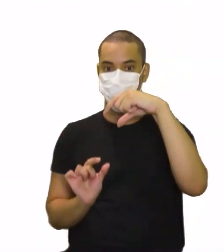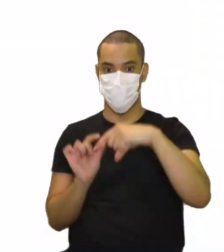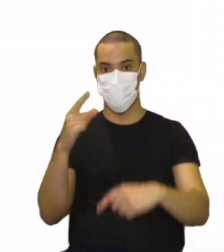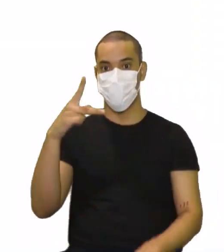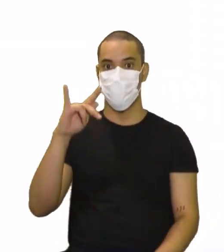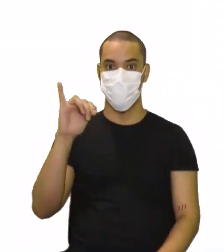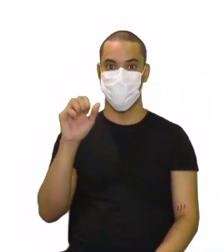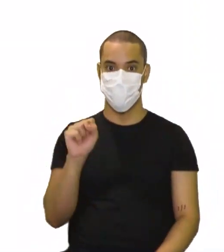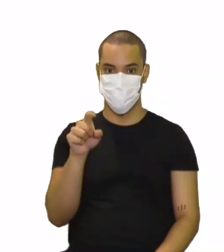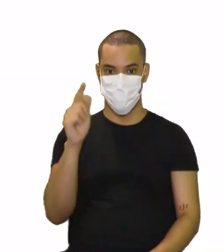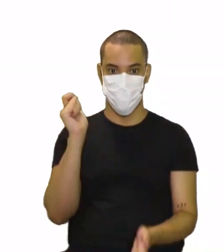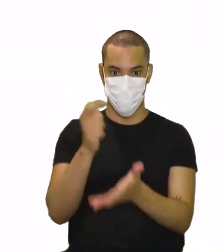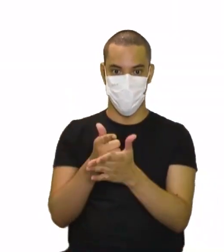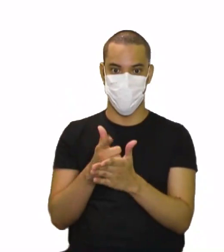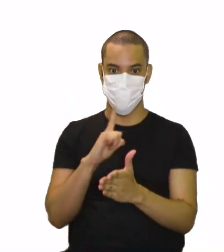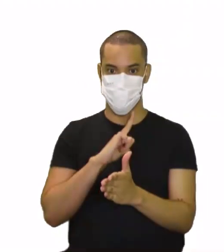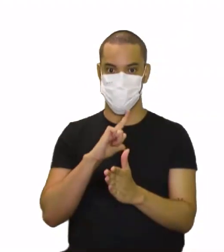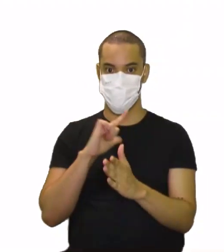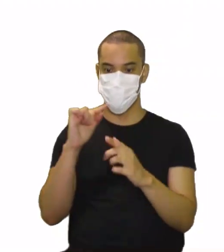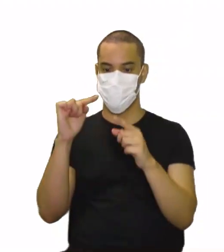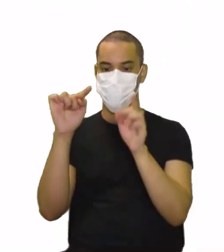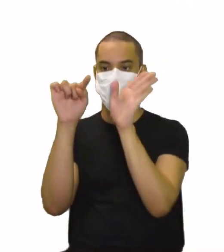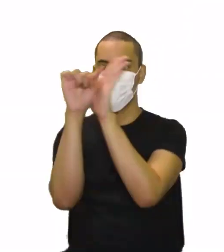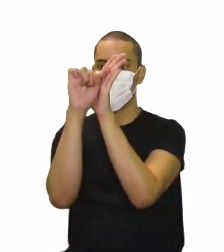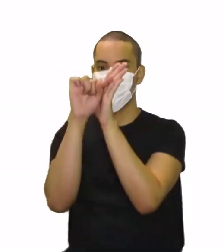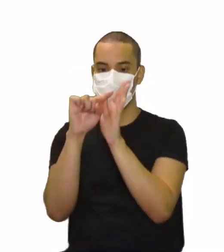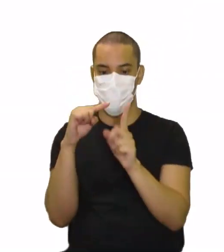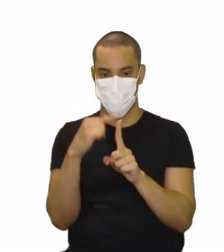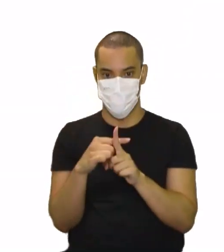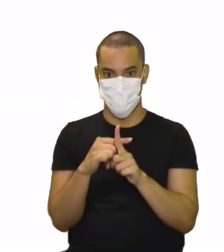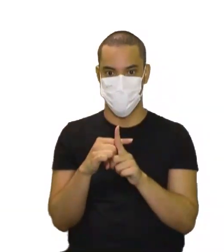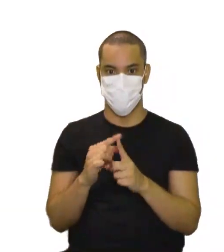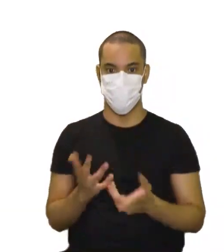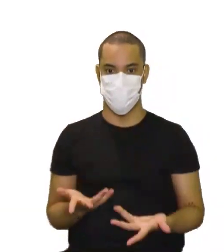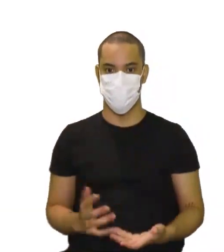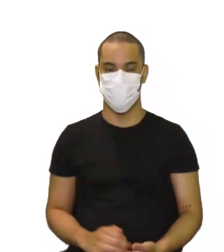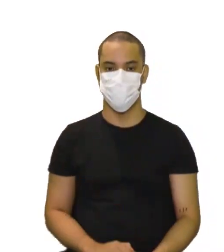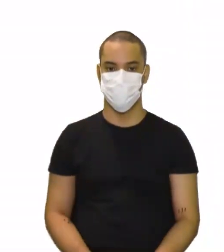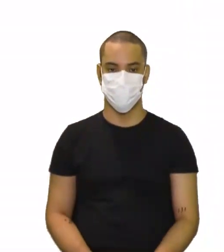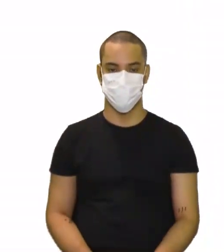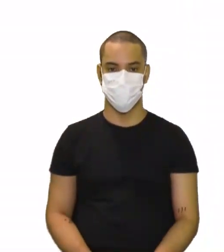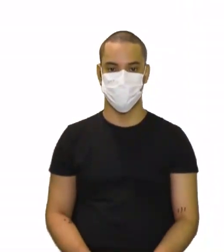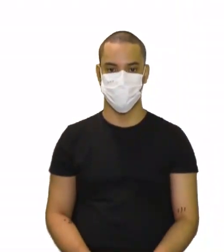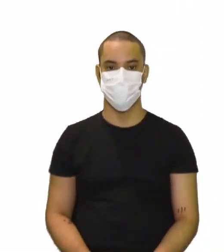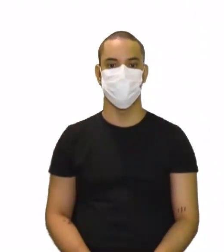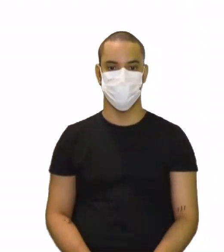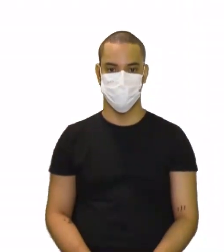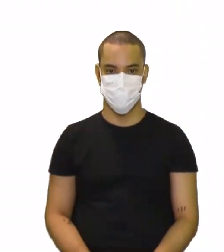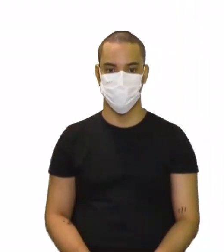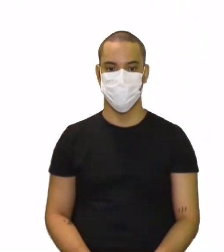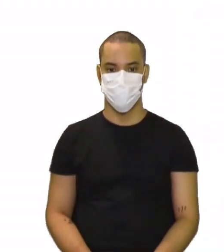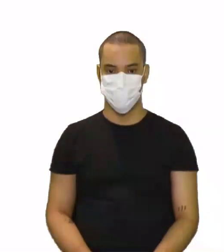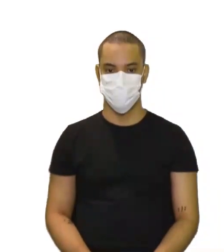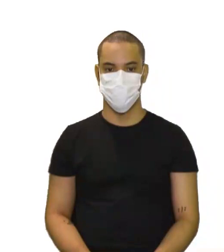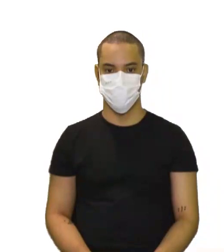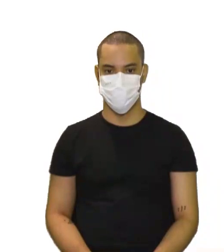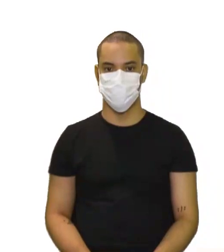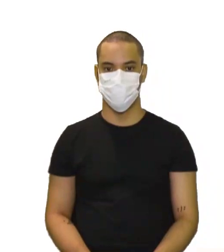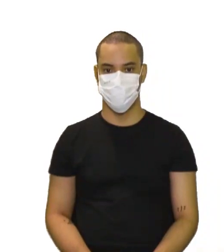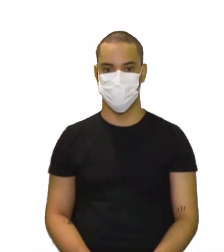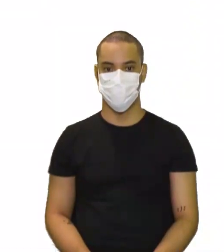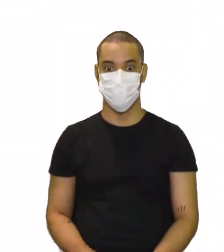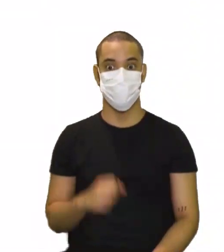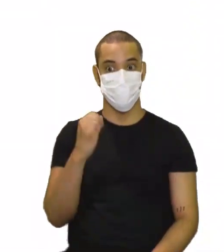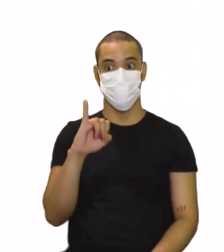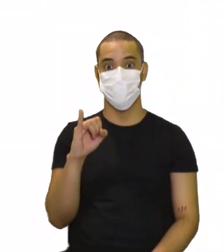das pilhas, né? Que você vai olhar para colocar certinho, até no controle que eu mostrei para vocês. Tem o polo negativo e o polo positivo. Se você